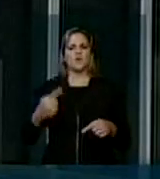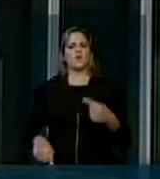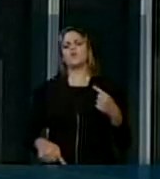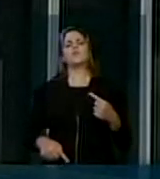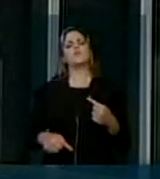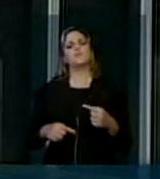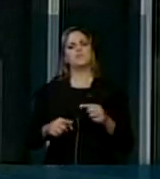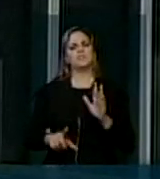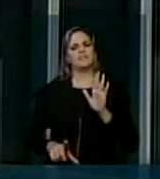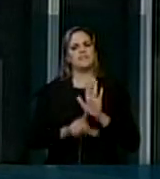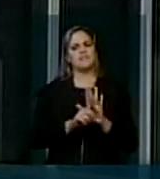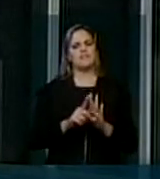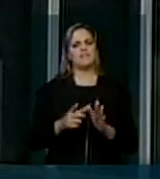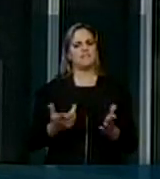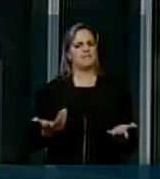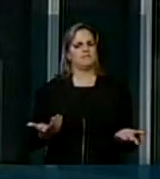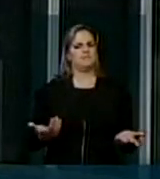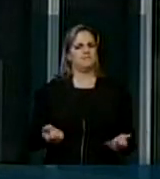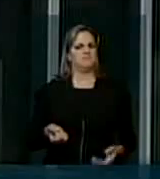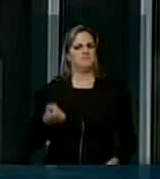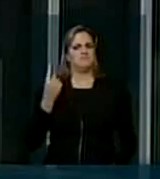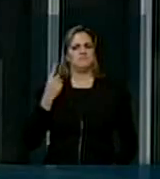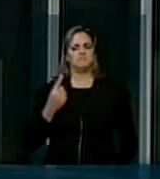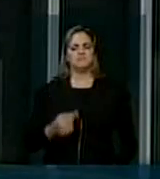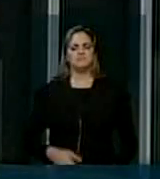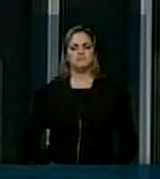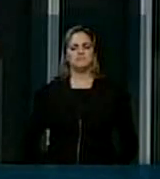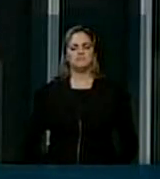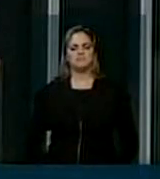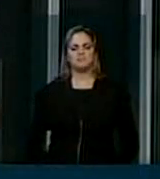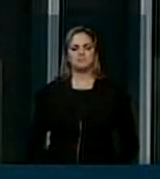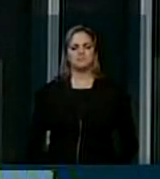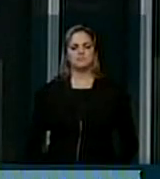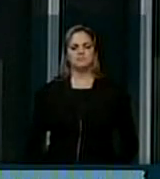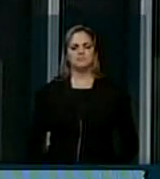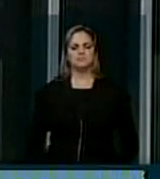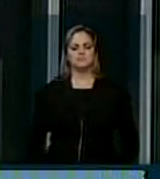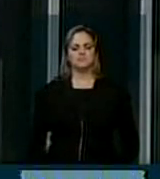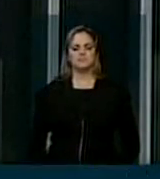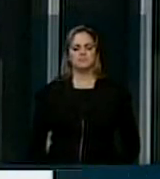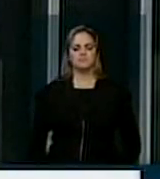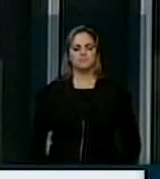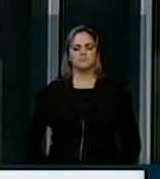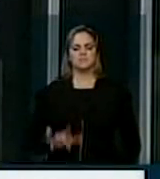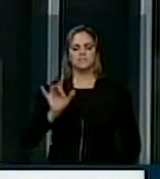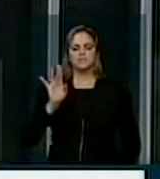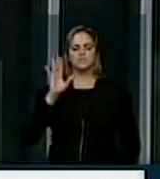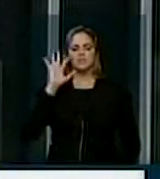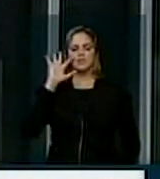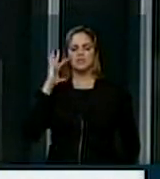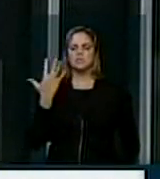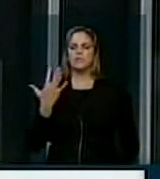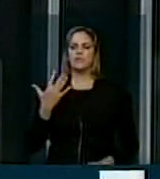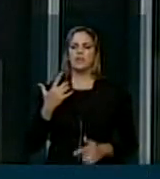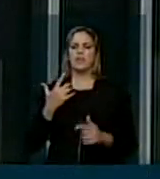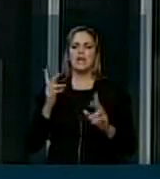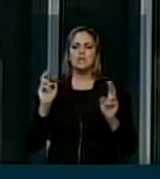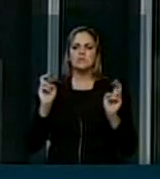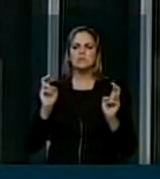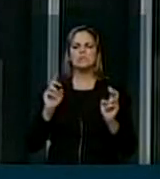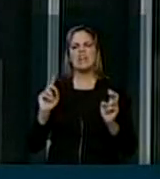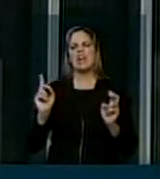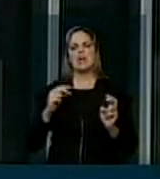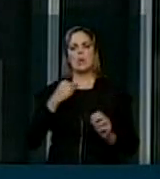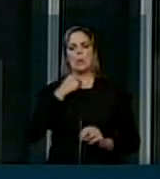numa condição legal, que fosse apenas tratar do assunto sob a perspectiva